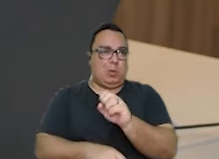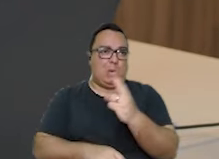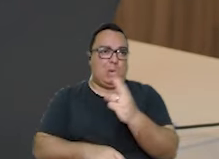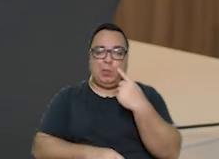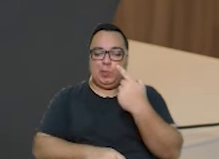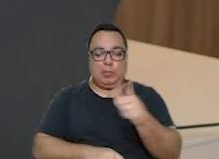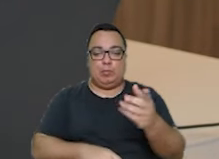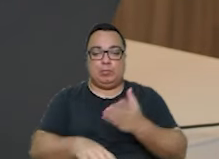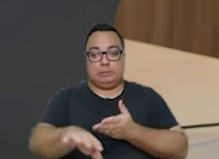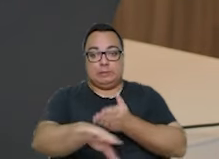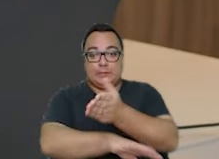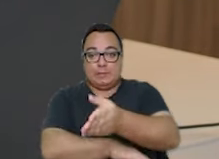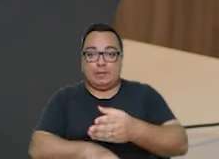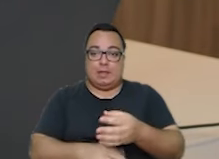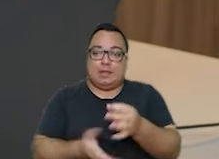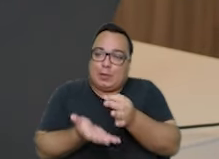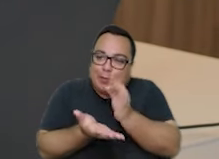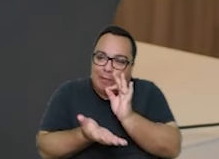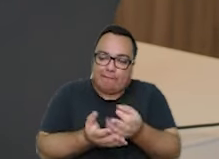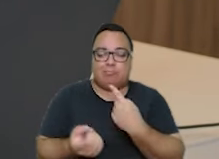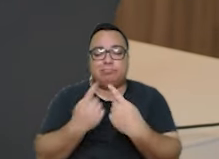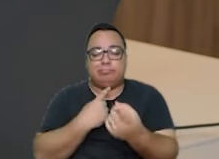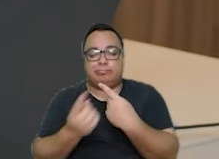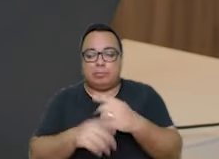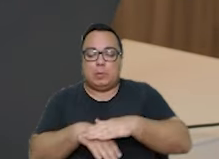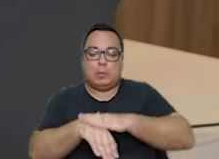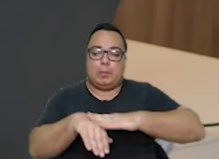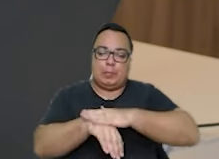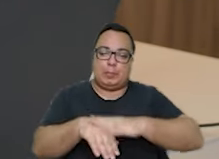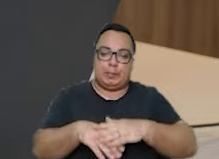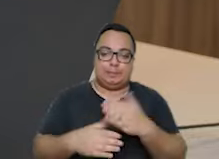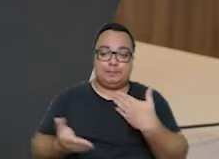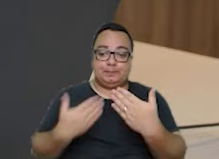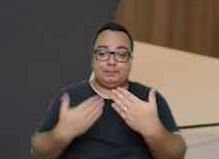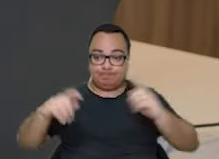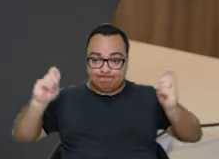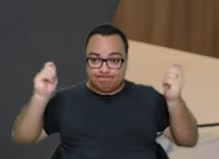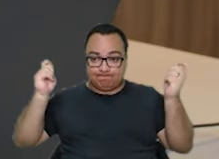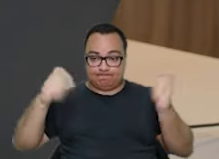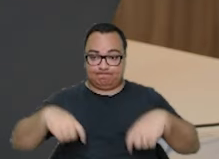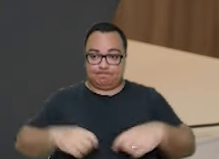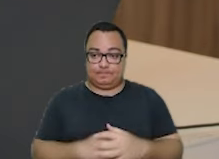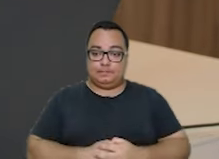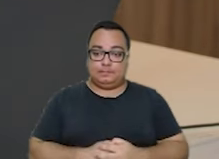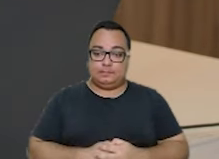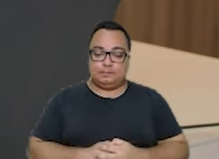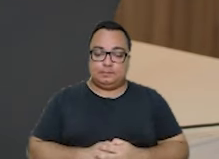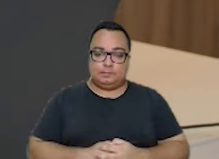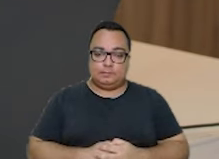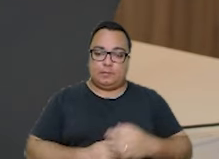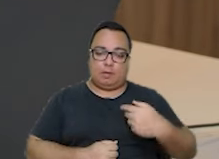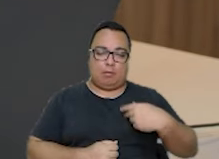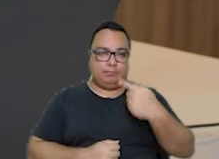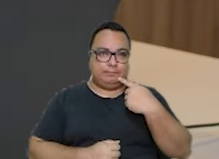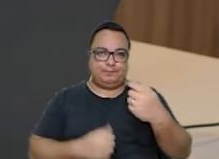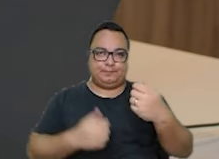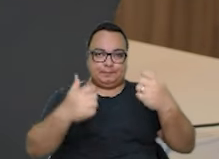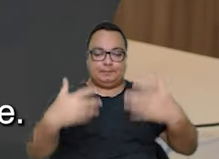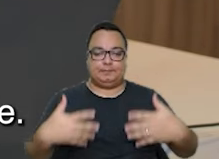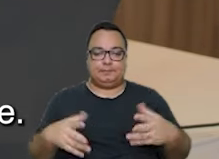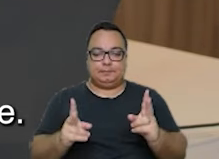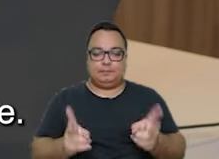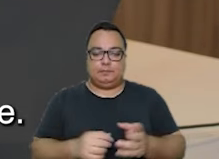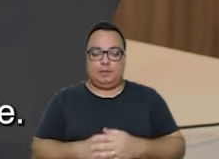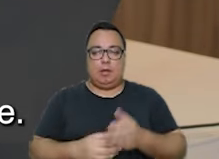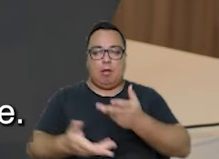bom tomar um cafezinho lá no escritório trocar né ver que que sebrai eu sempre falo né que e essa troca com